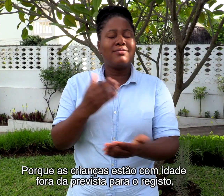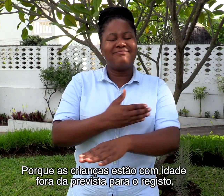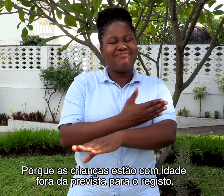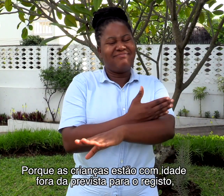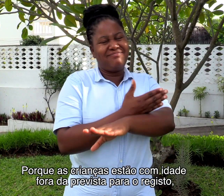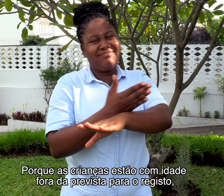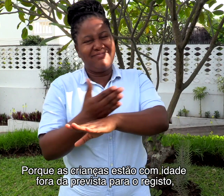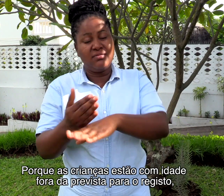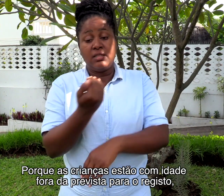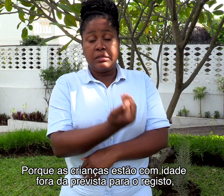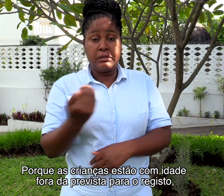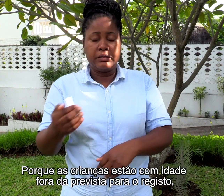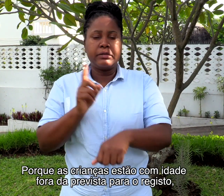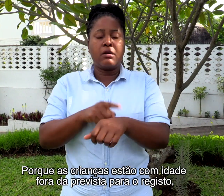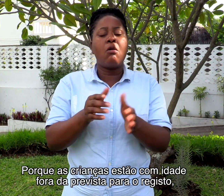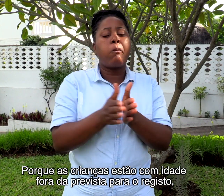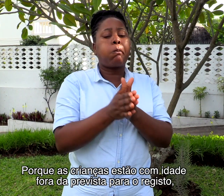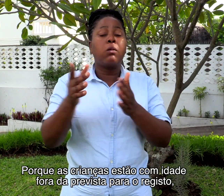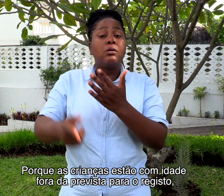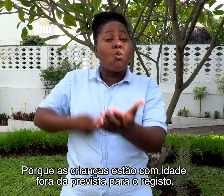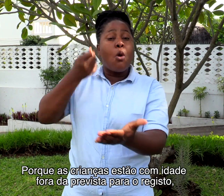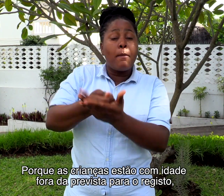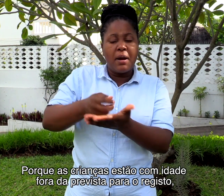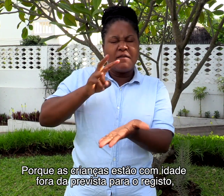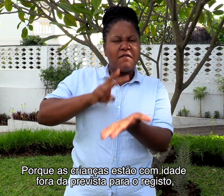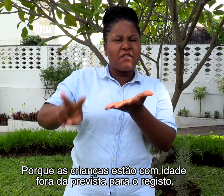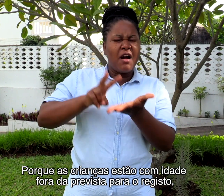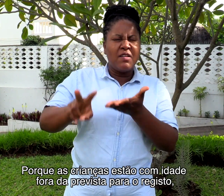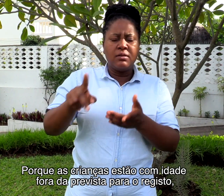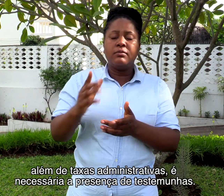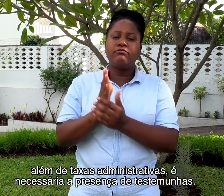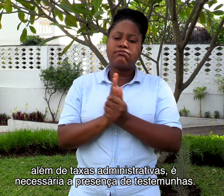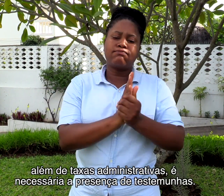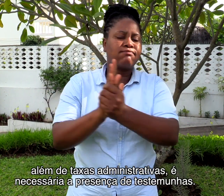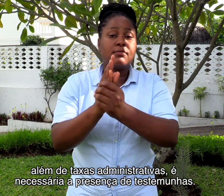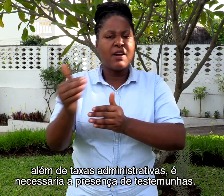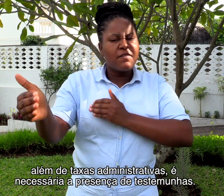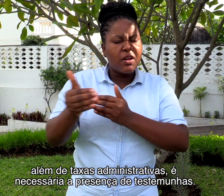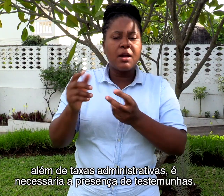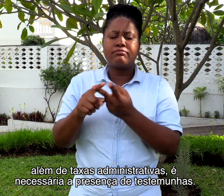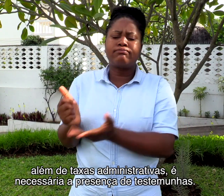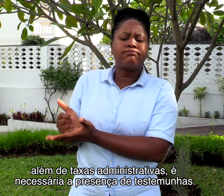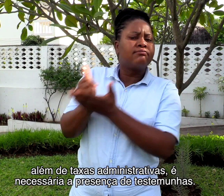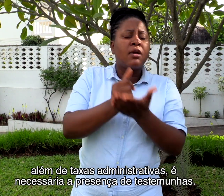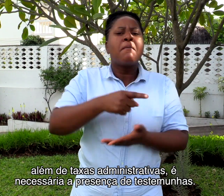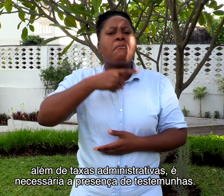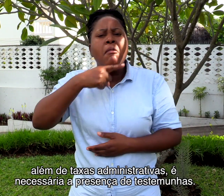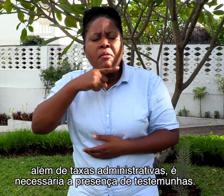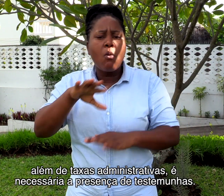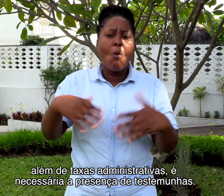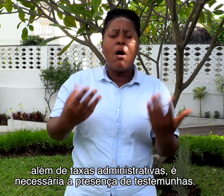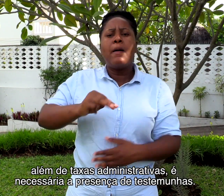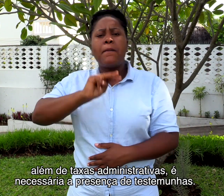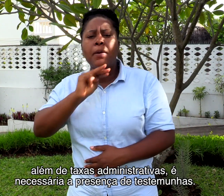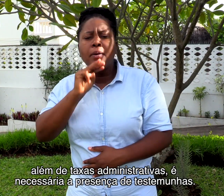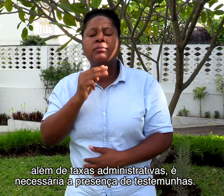Porque as crianças estão com a idade fora da prevista para o registro, além de taxas administrativas, é necessária a